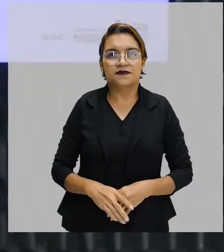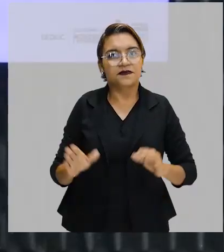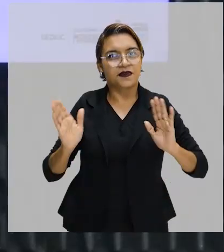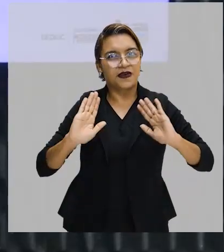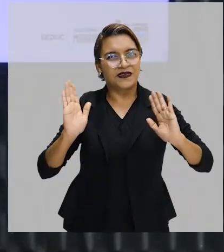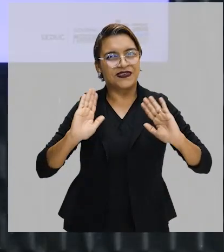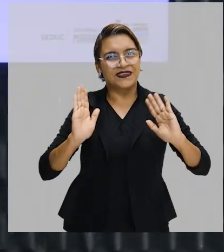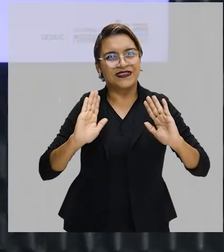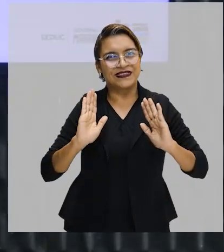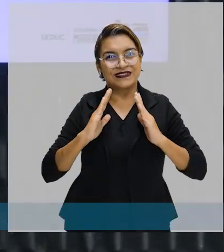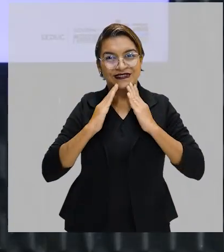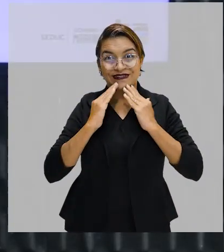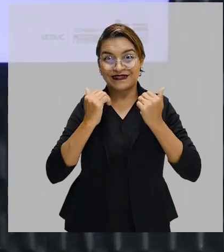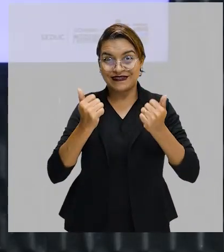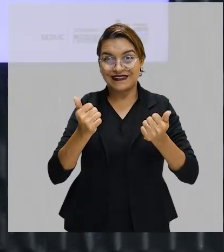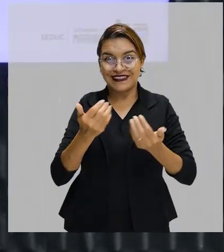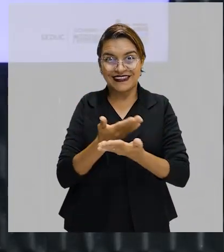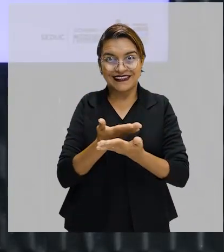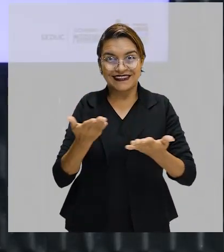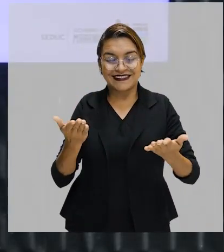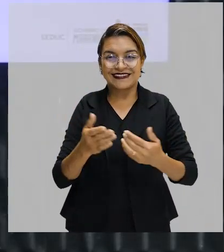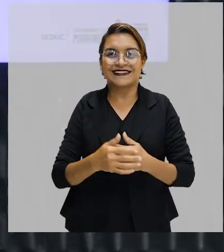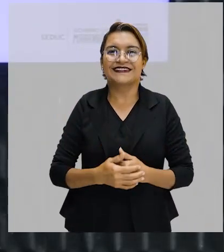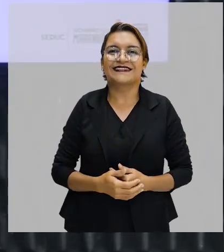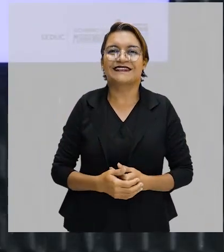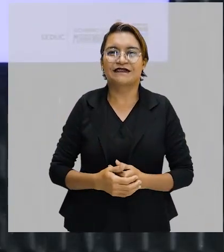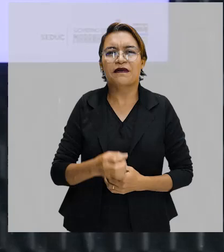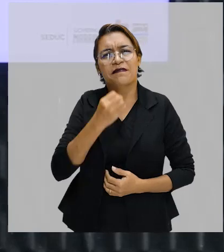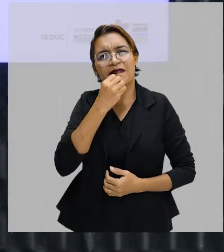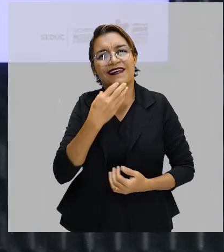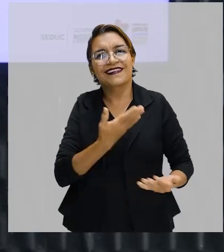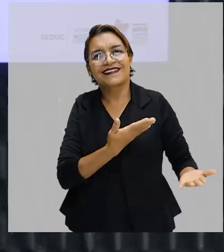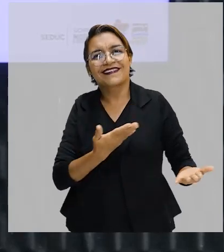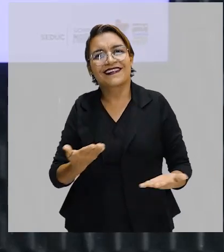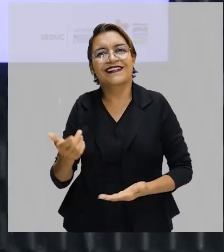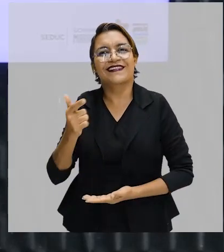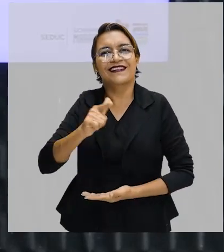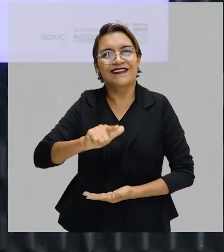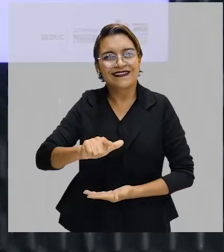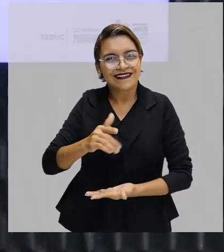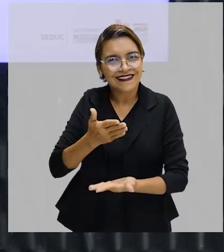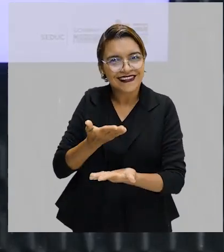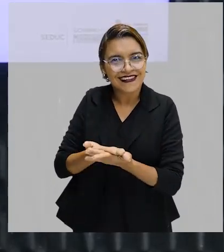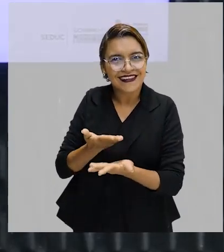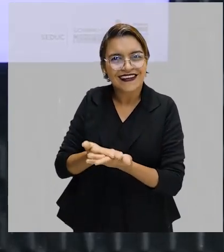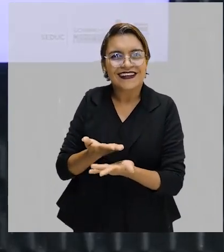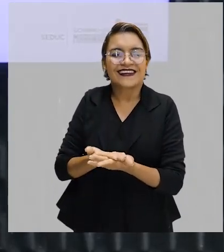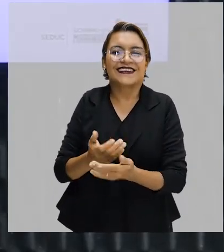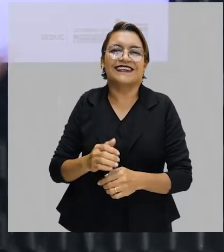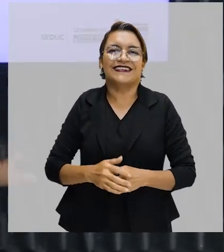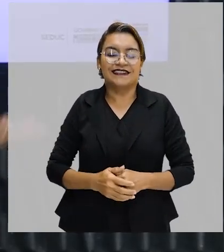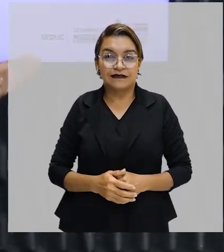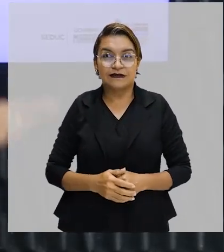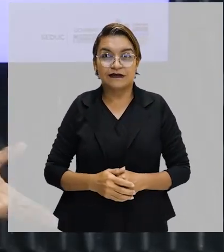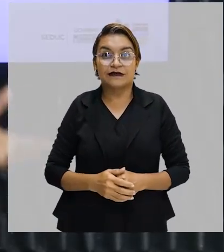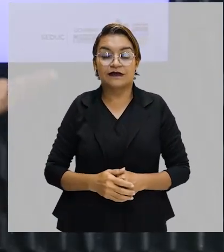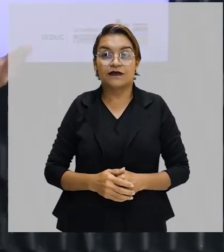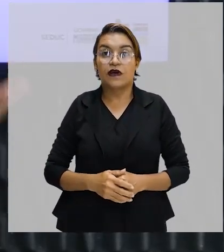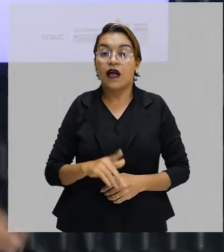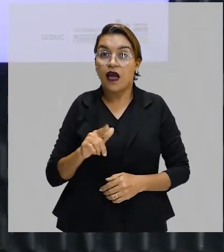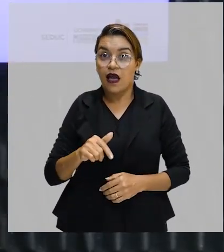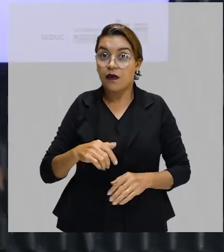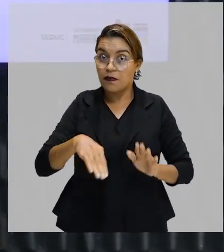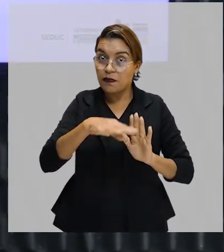Oi chuchu tudo bem com vocês bem-vindos a mais uma aula do programa fique em casa